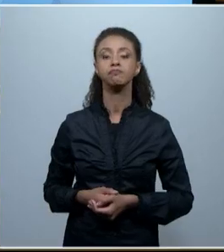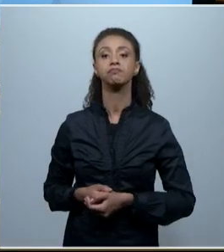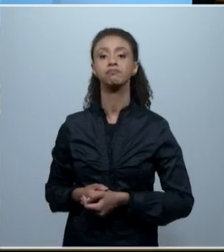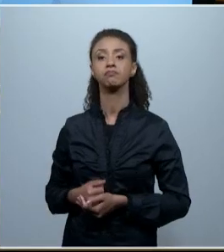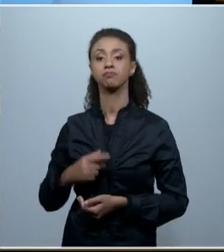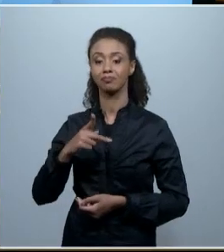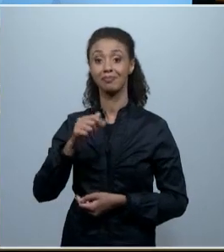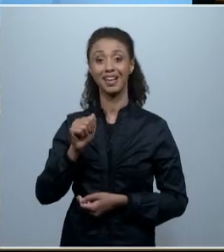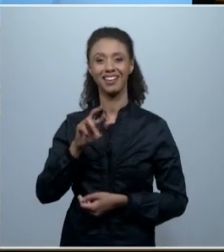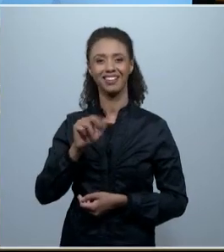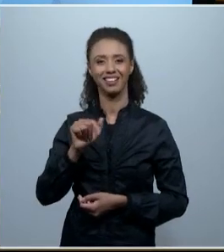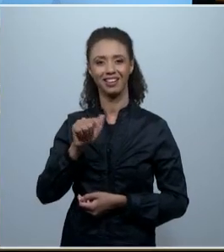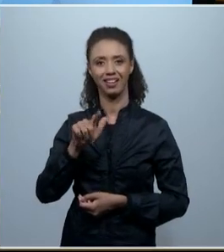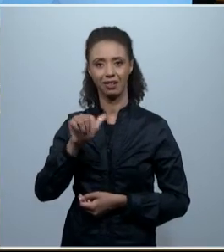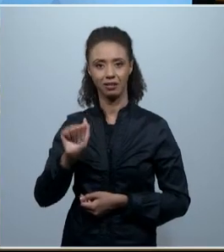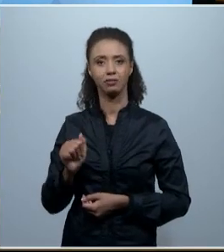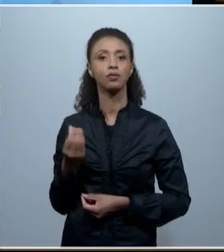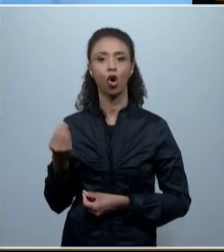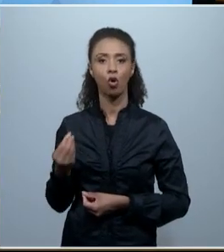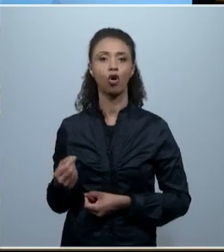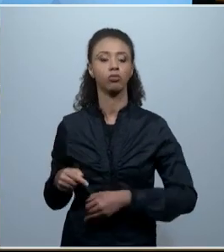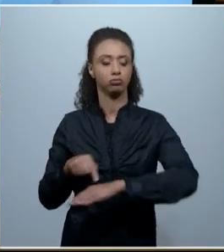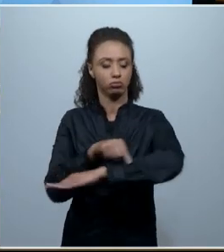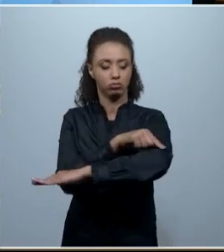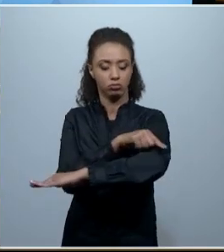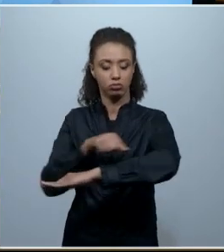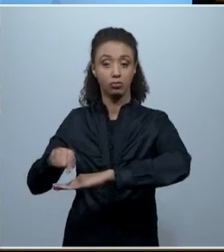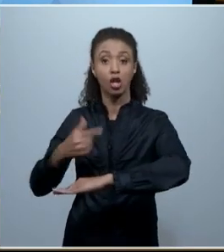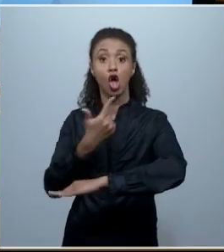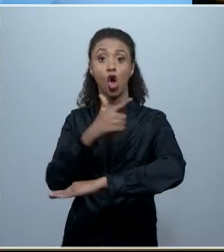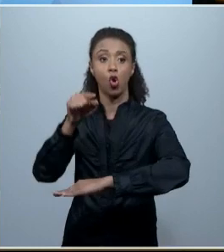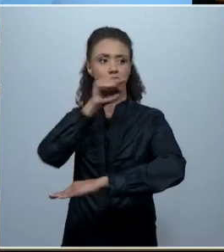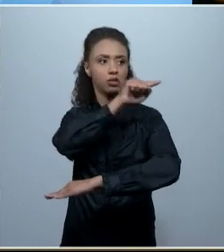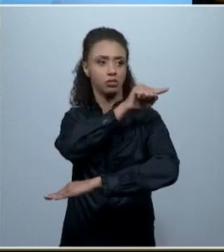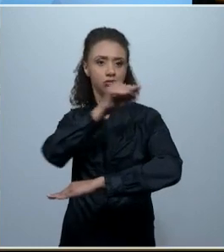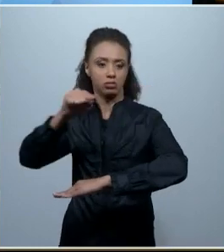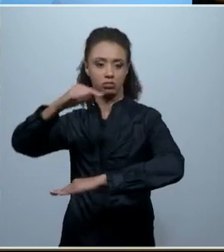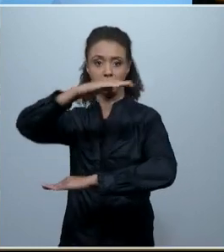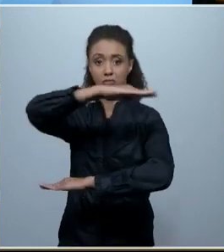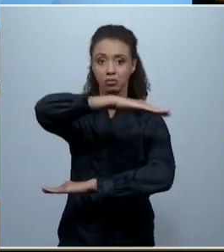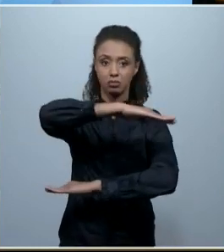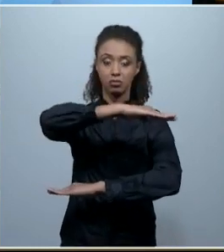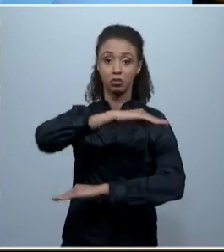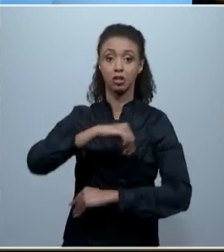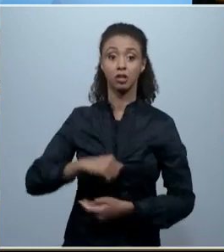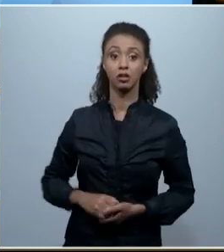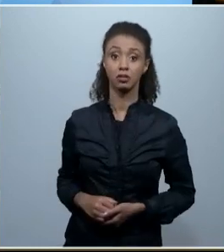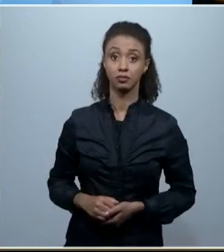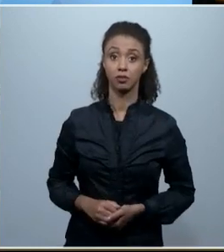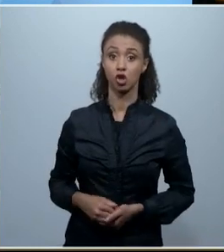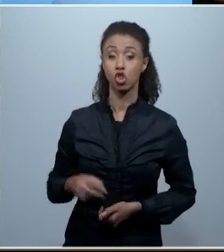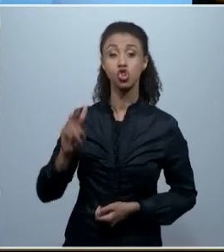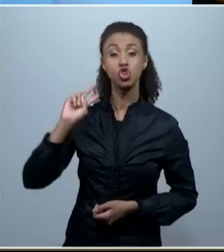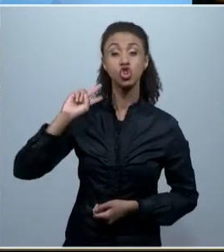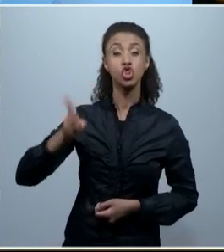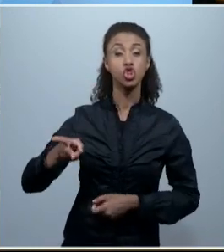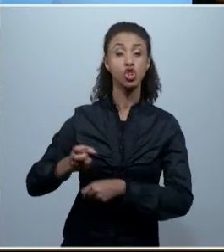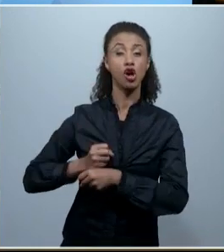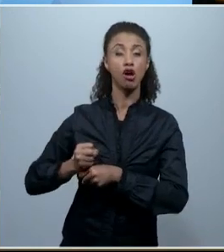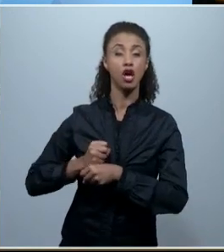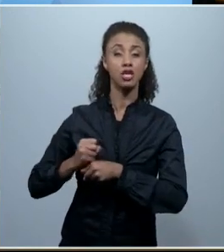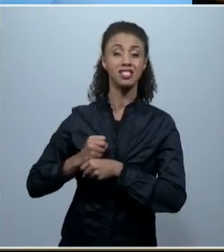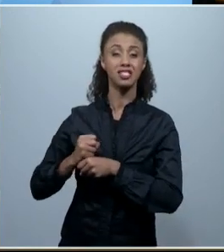essa afirmação ela torturou geometrias durante dois séculos do dois milênios por quê